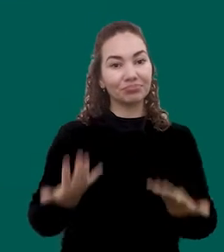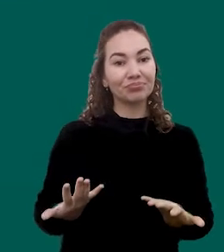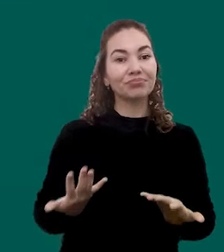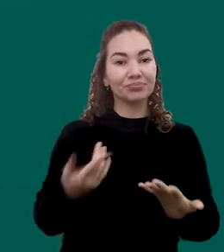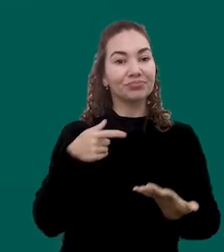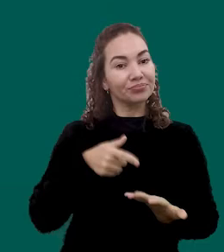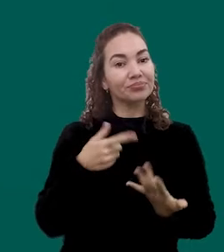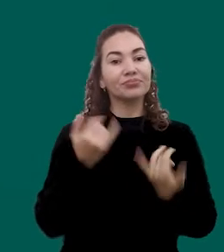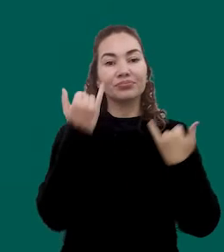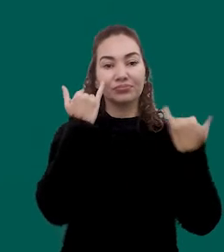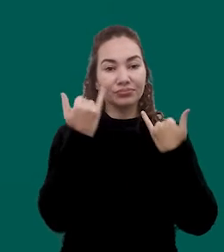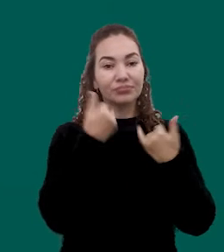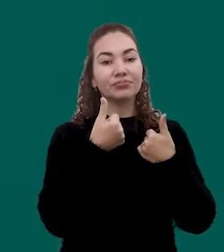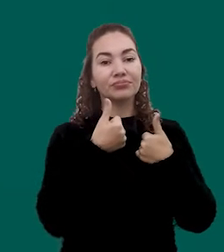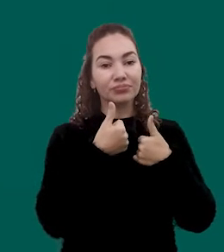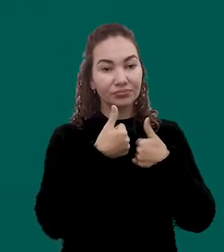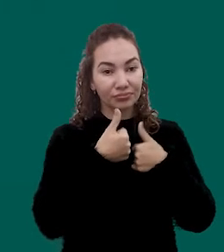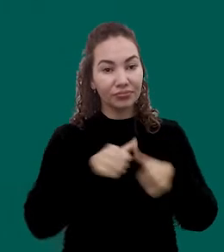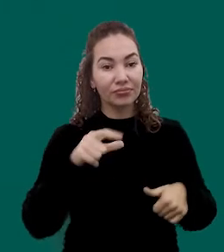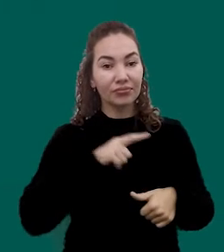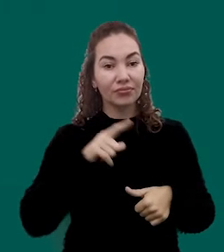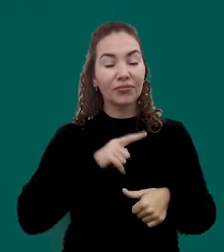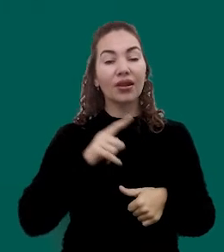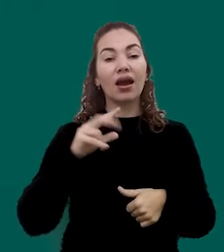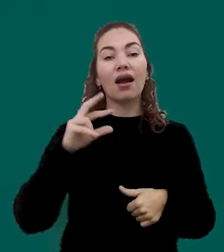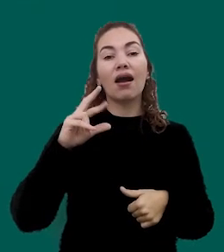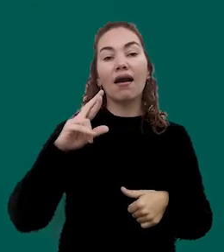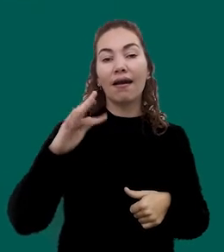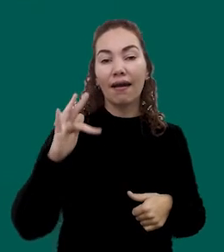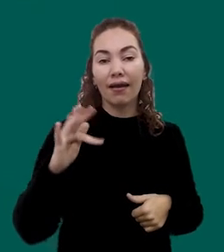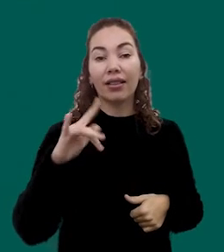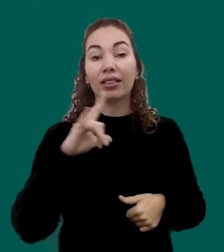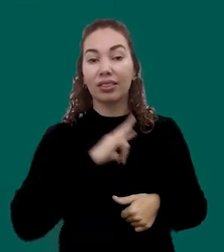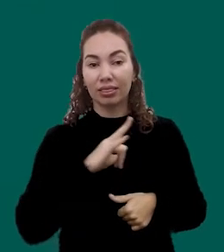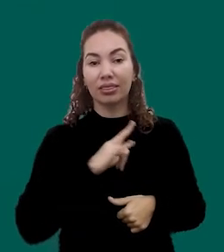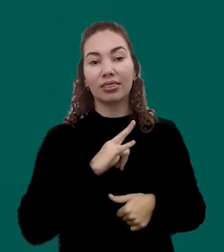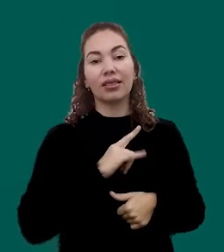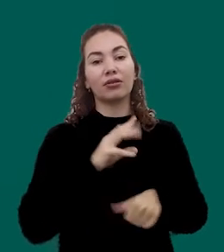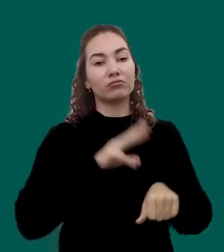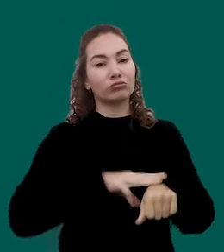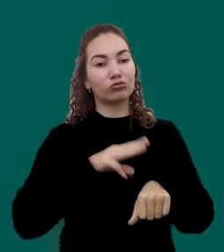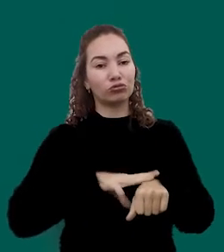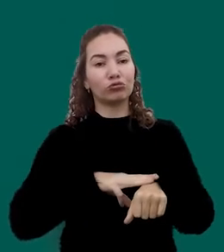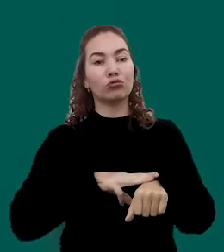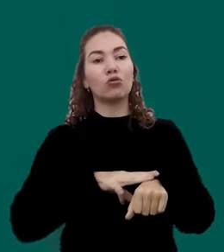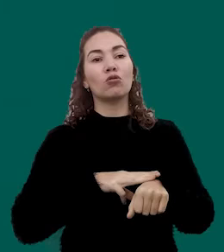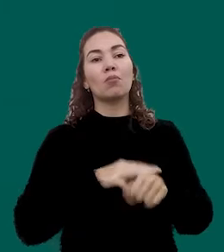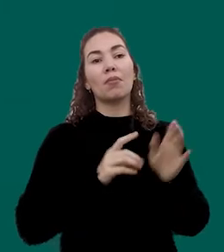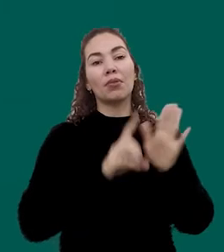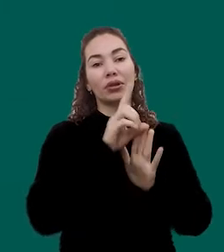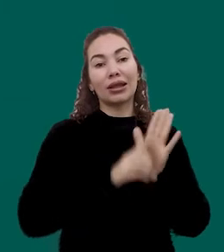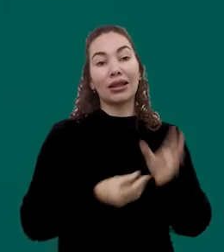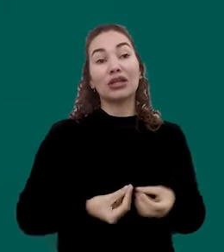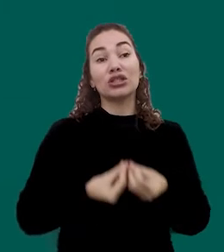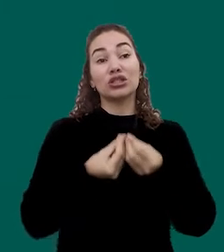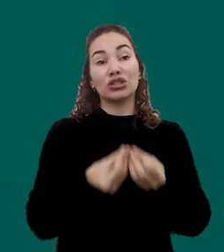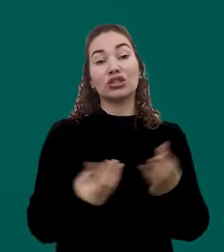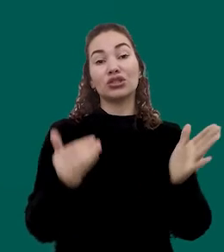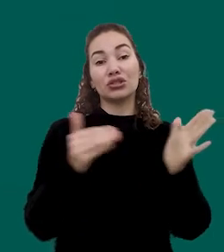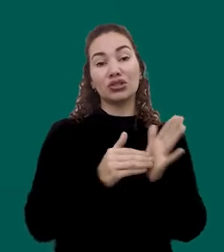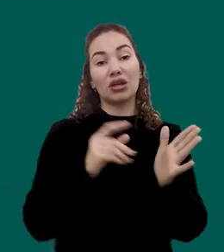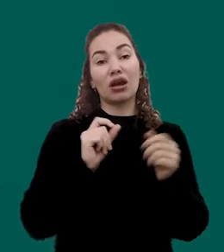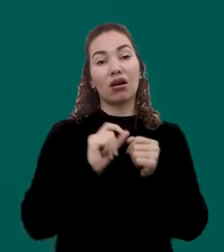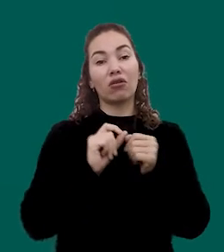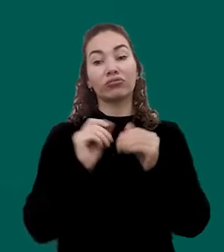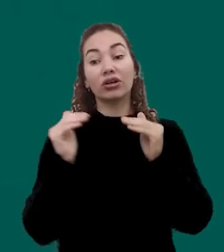Essa informação está na Receita Federal. No momento em que a nossa declaração de imposto de renda chegar lá, vai ser feito o